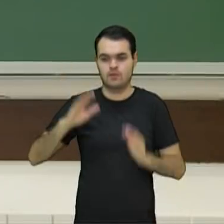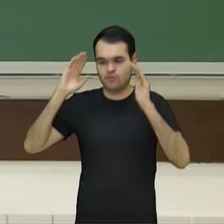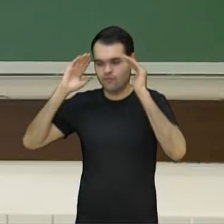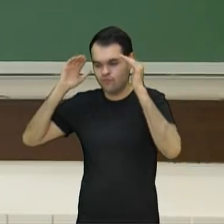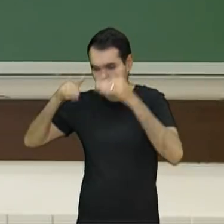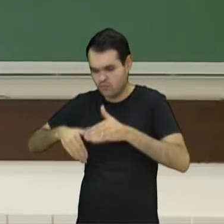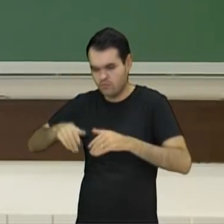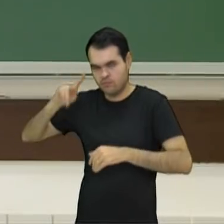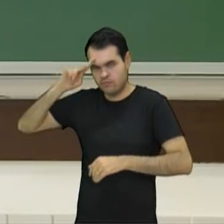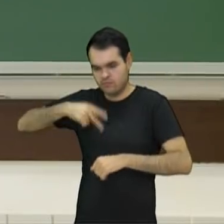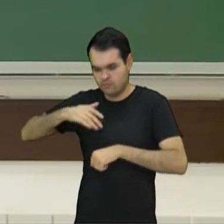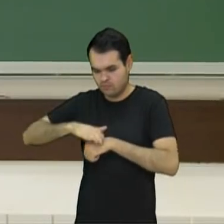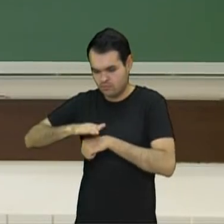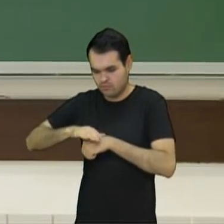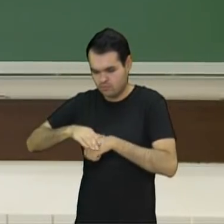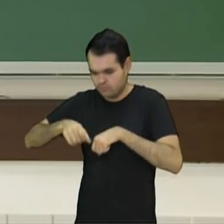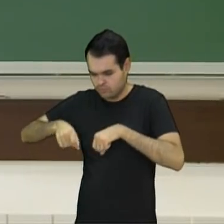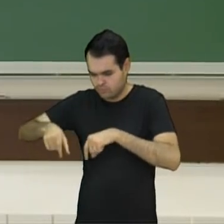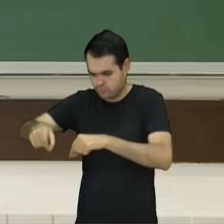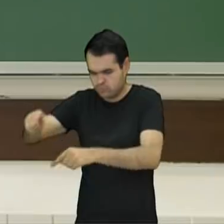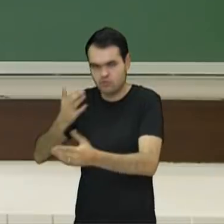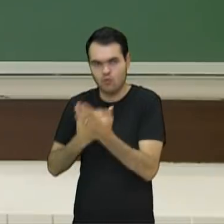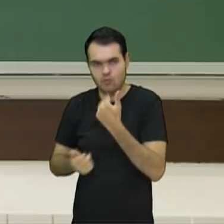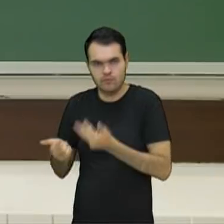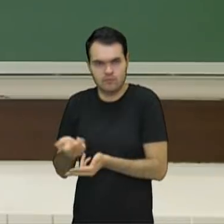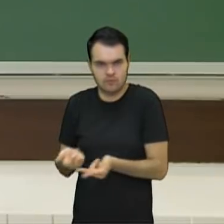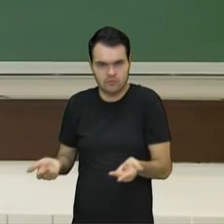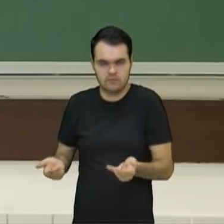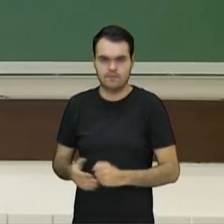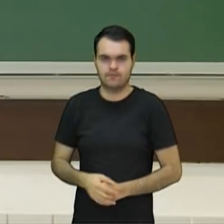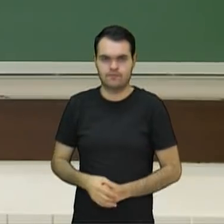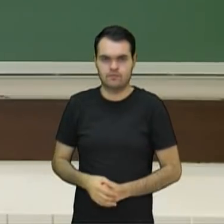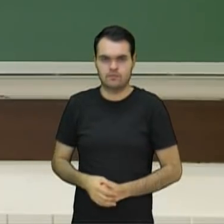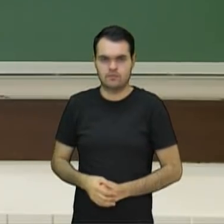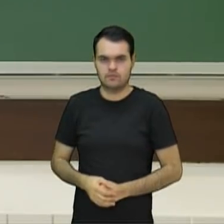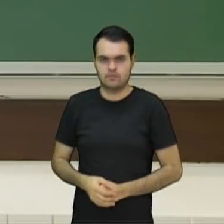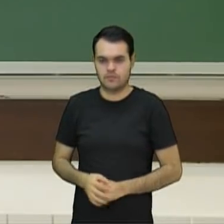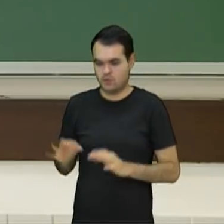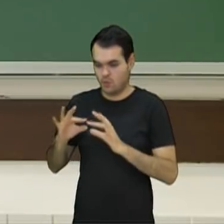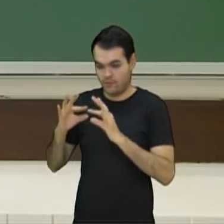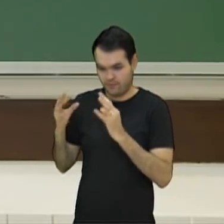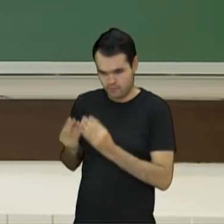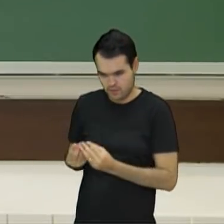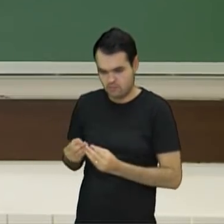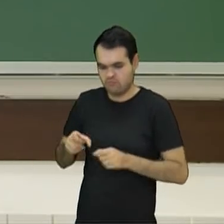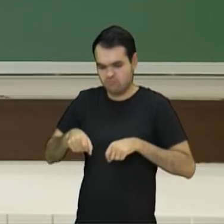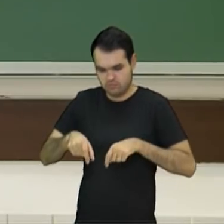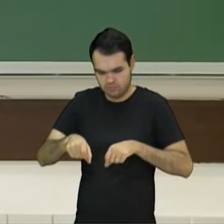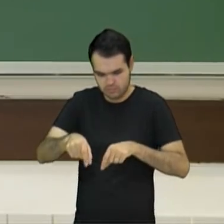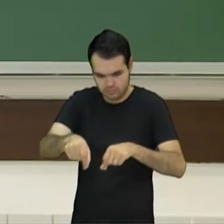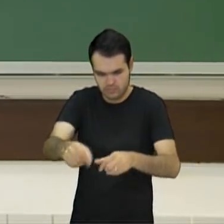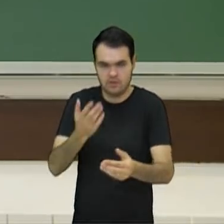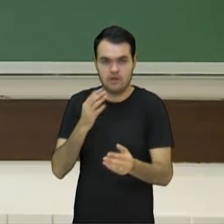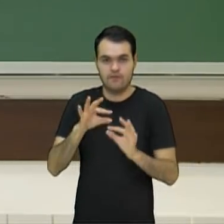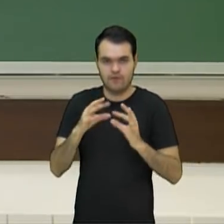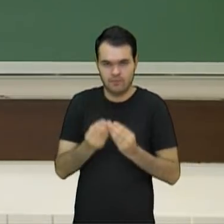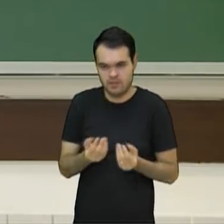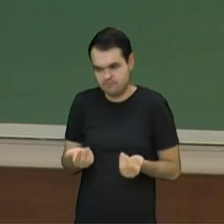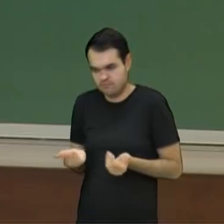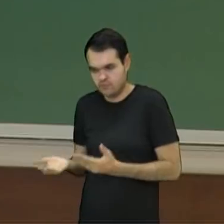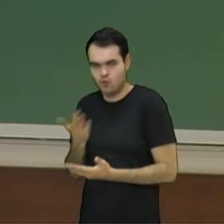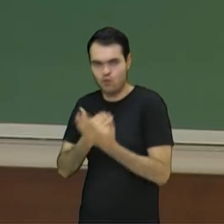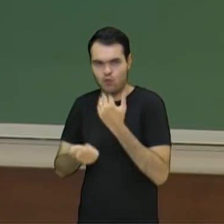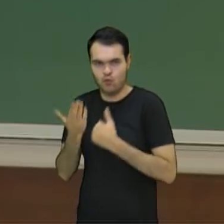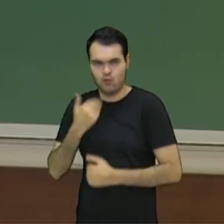destinada à subsistência do agricultor. Então, ele planta para sua família consumir. Normalmente,